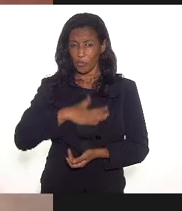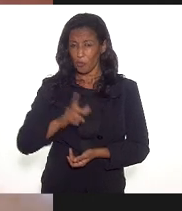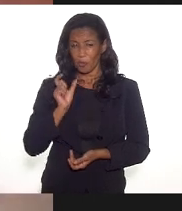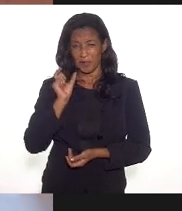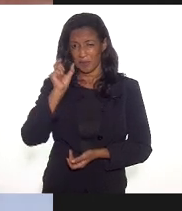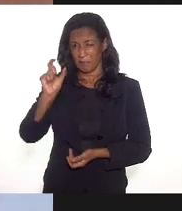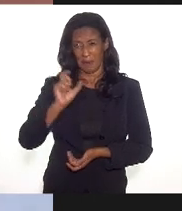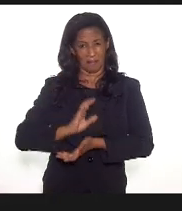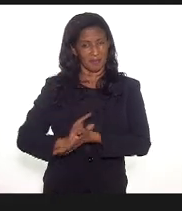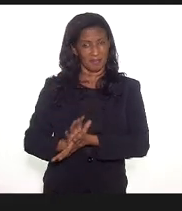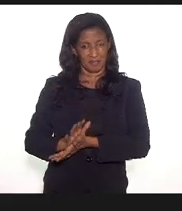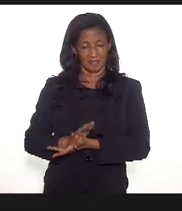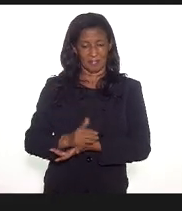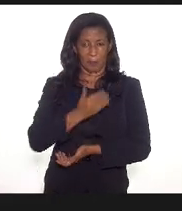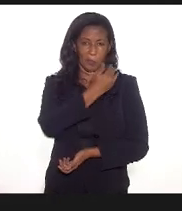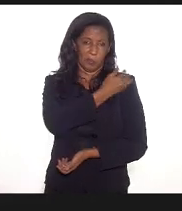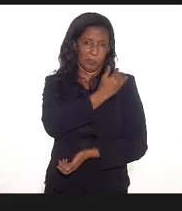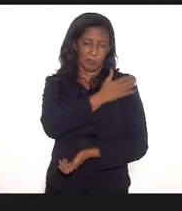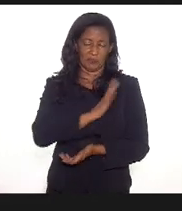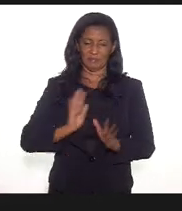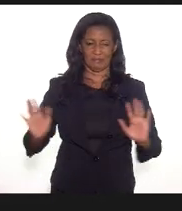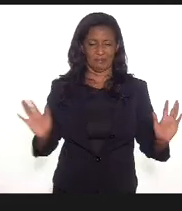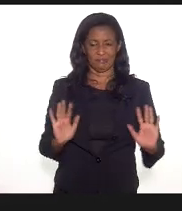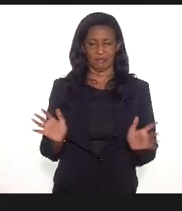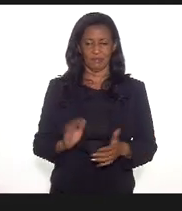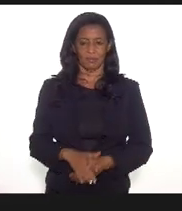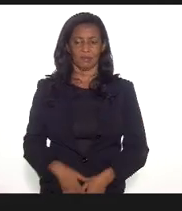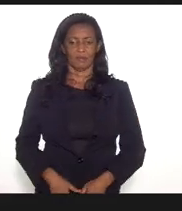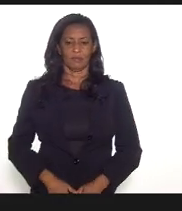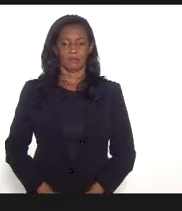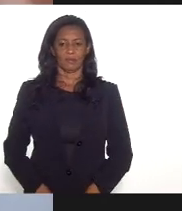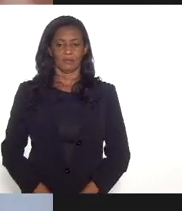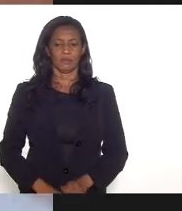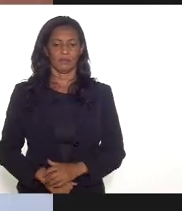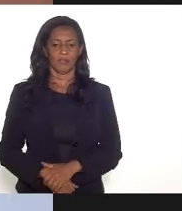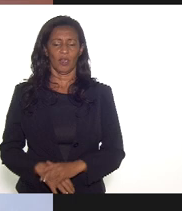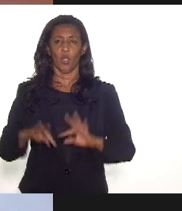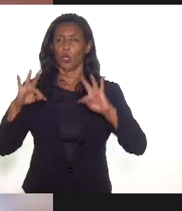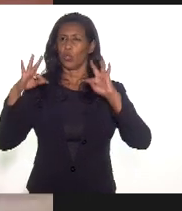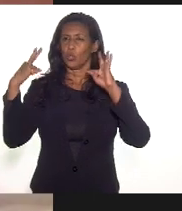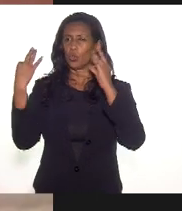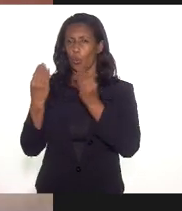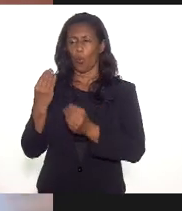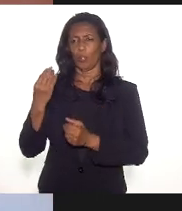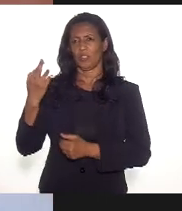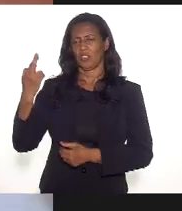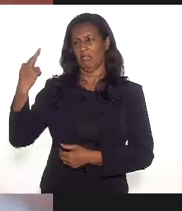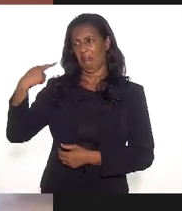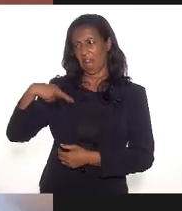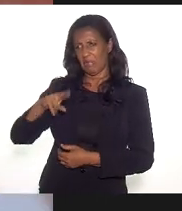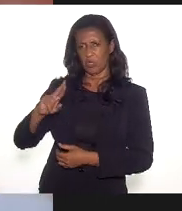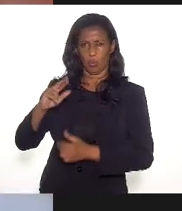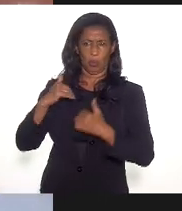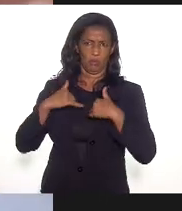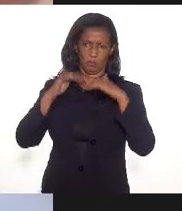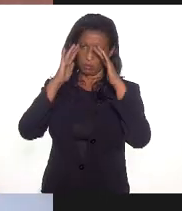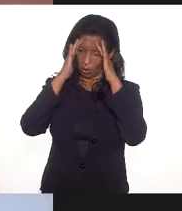não pratico isso. Eu respeito todas as posições, todos os credos, entendeu?